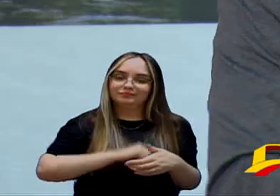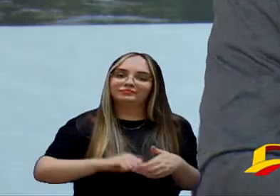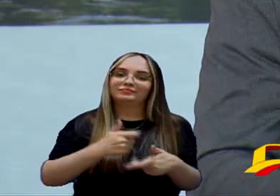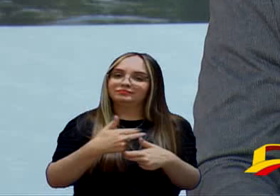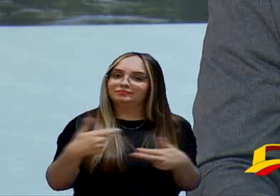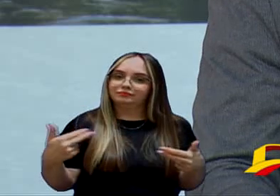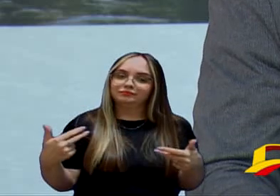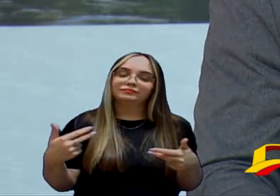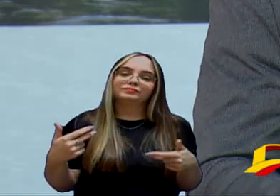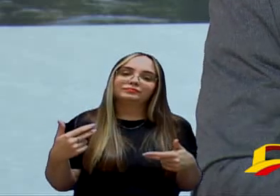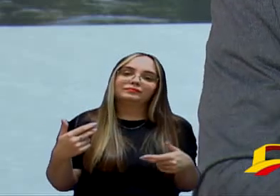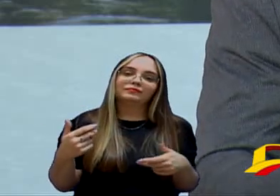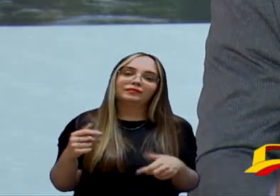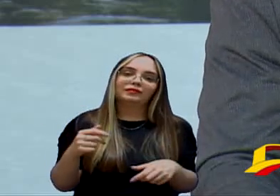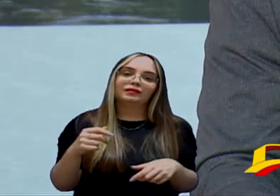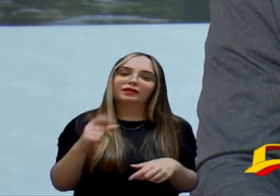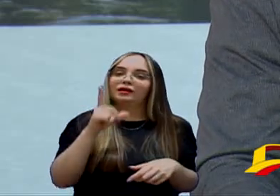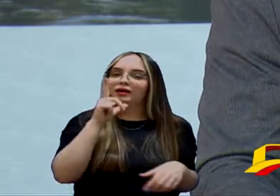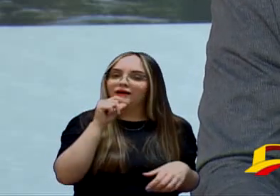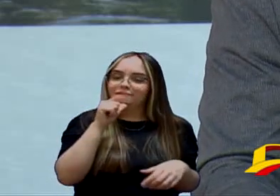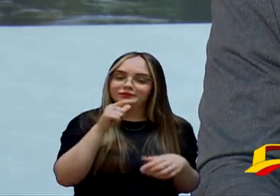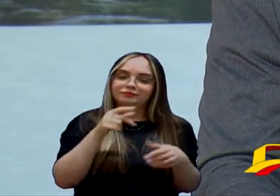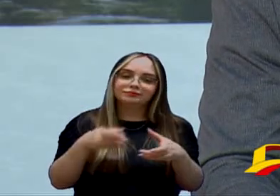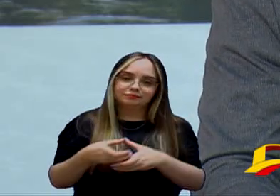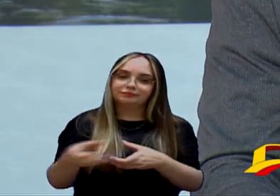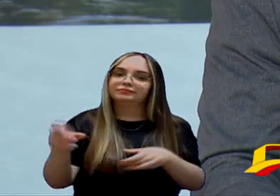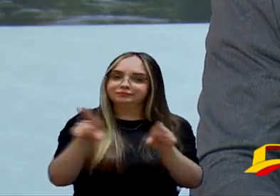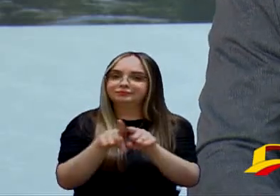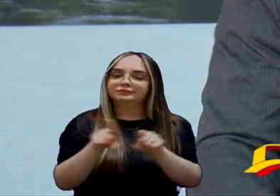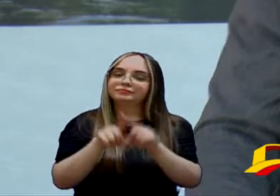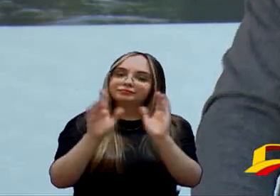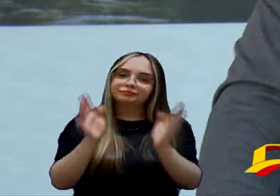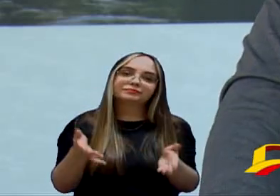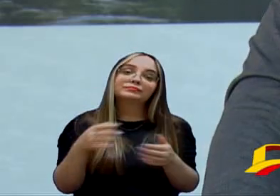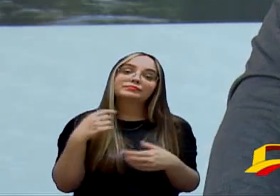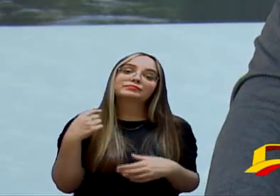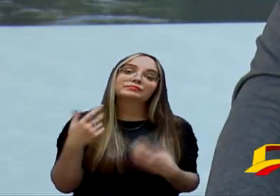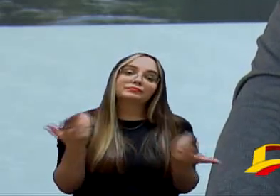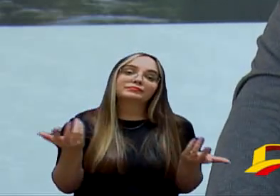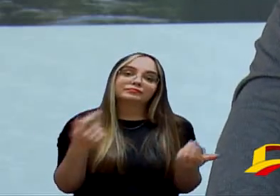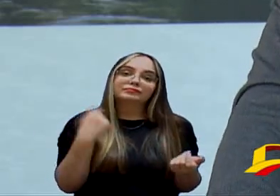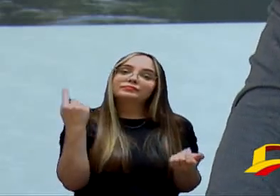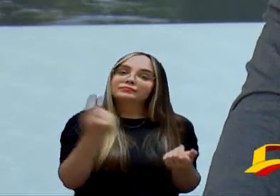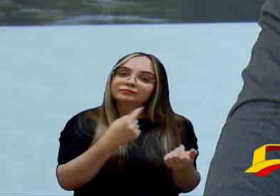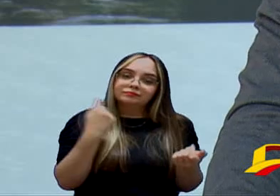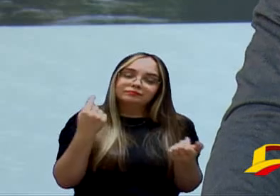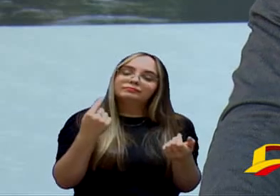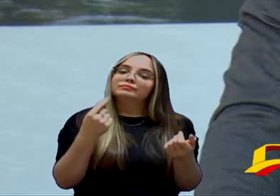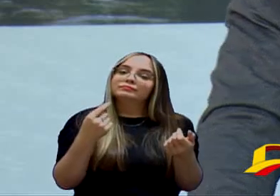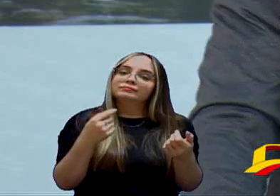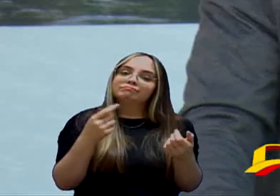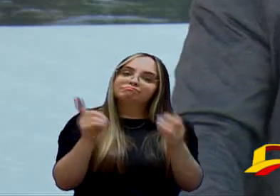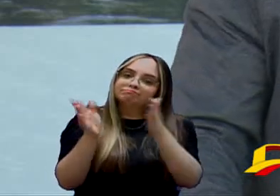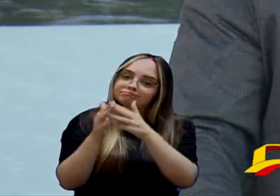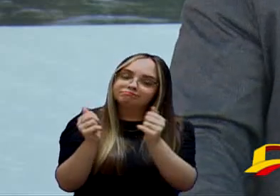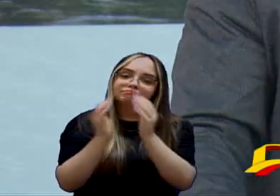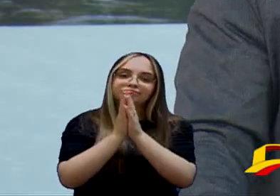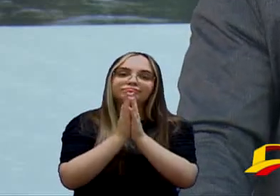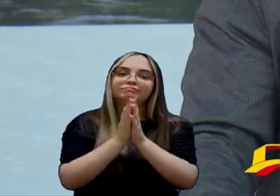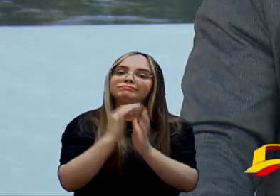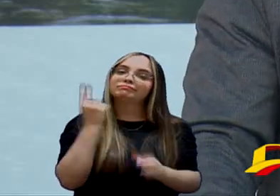e também de água lá da região do Jacutinga então fica aqui senhor presidente Ah o nosso a nossa fala nosso pedido